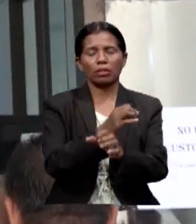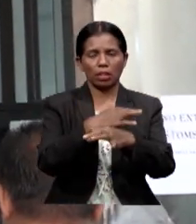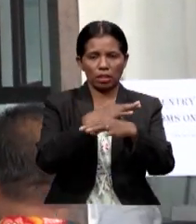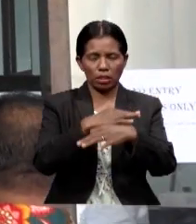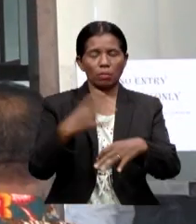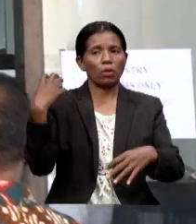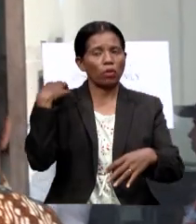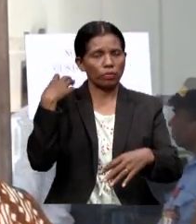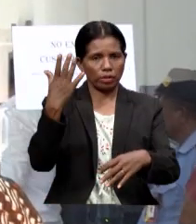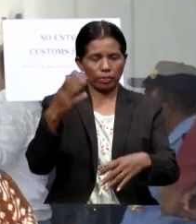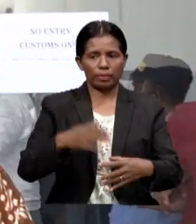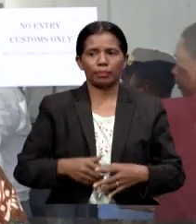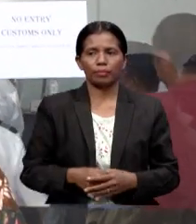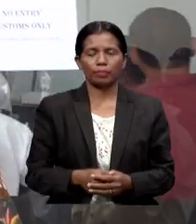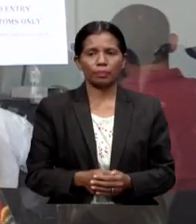do edifício refere.